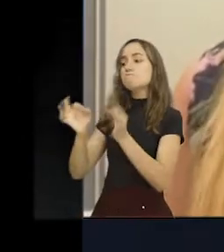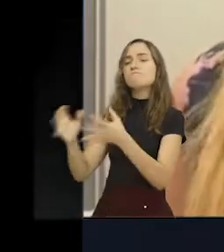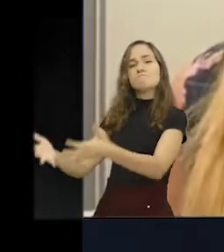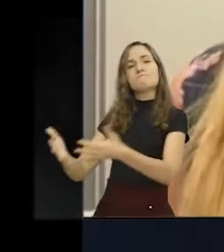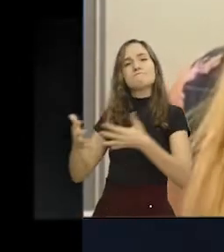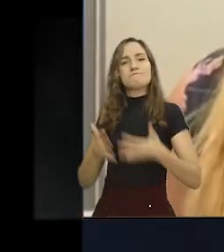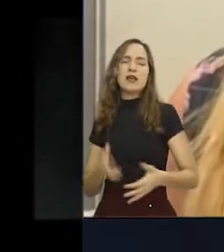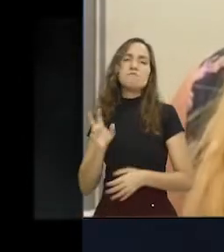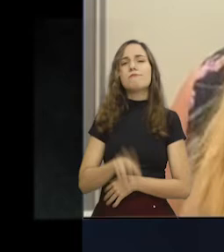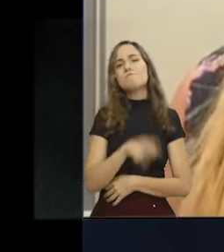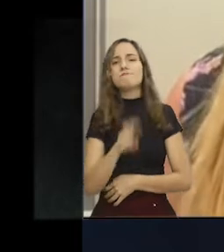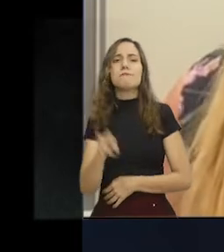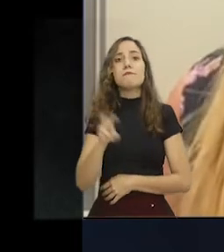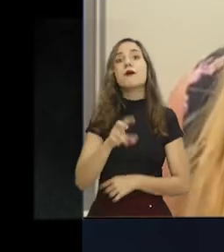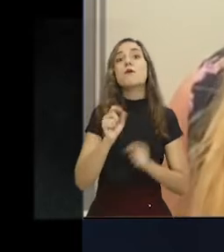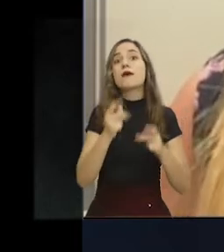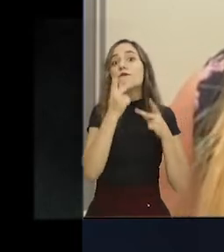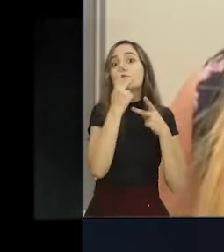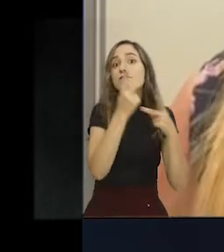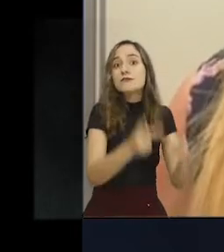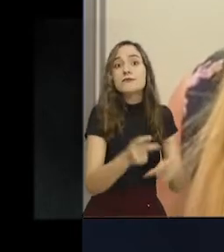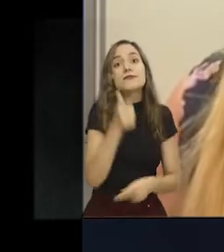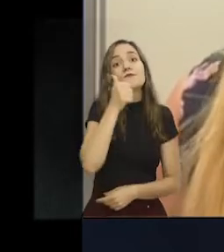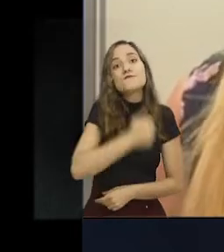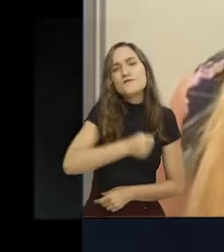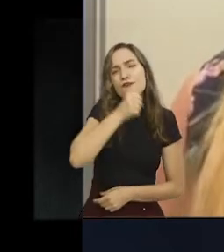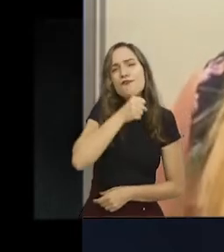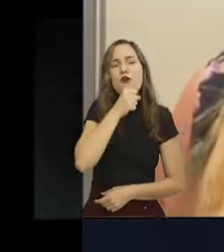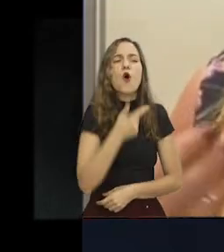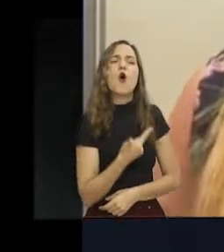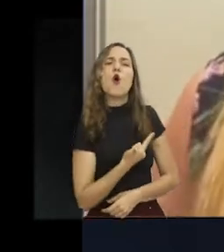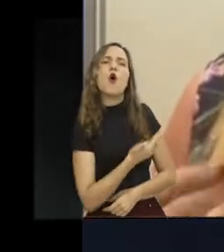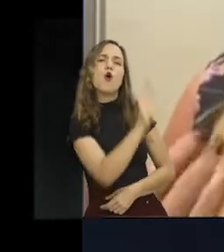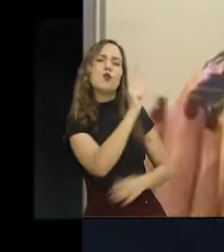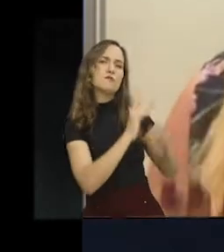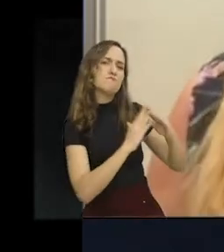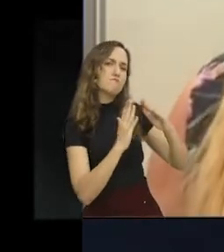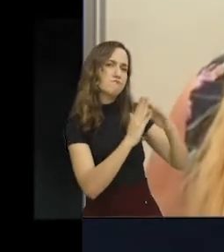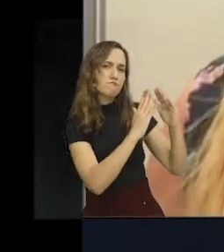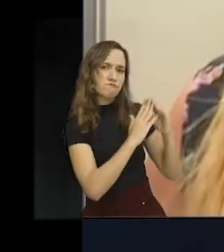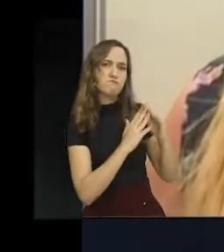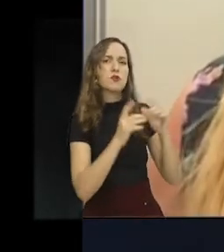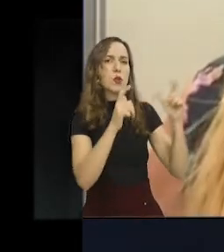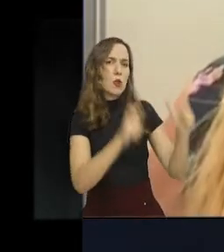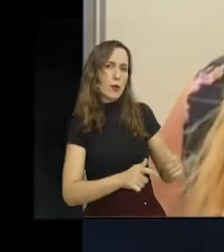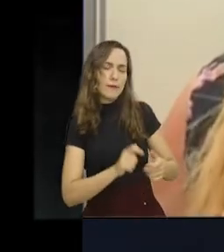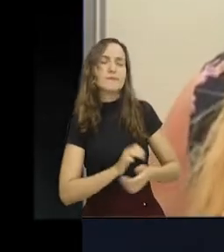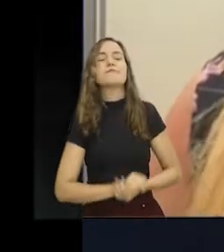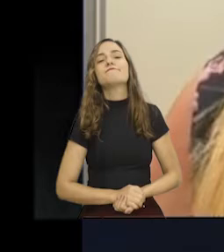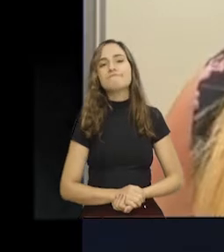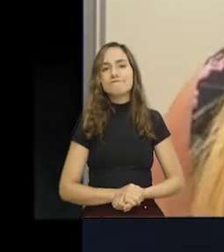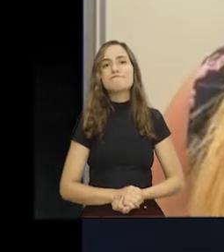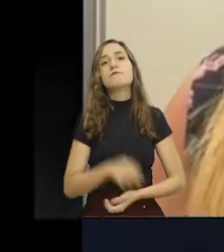saiu em seguida para visitar sua avó, que morava em outra aldeia.